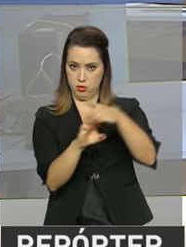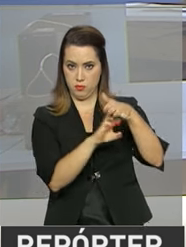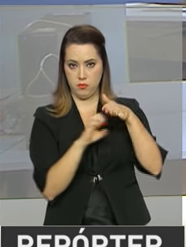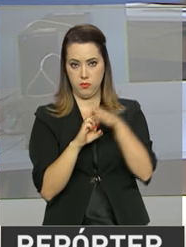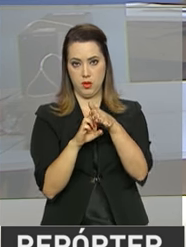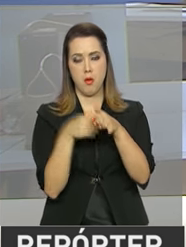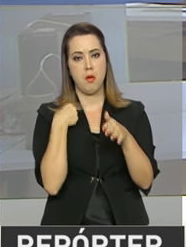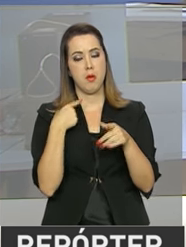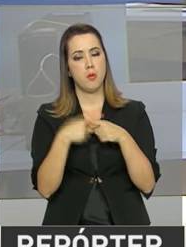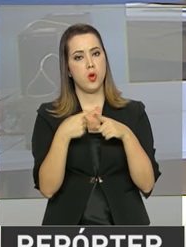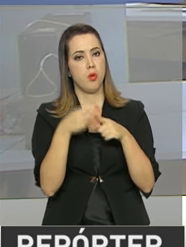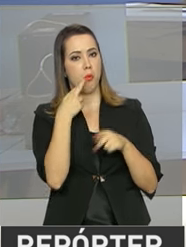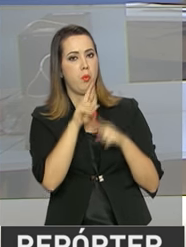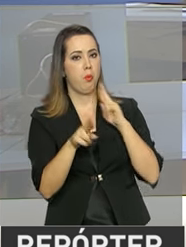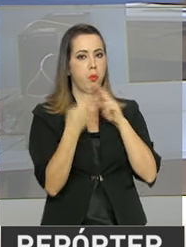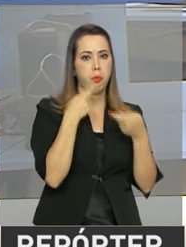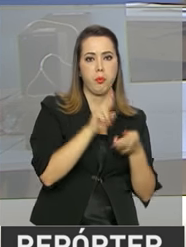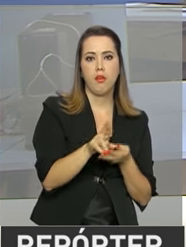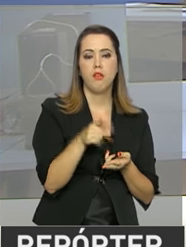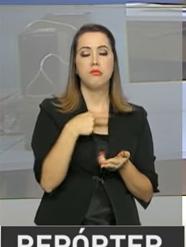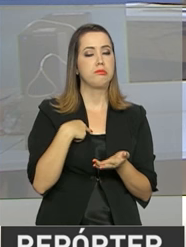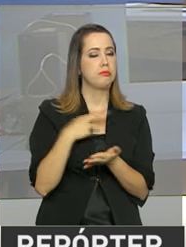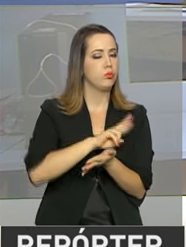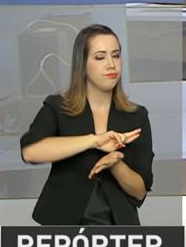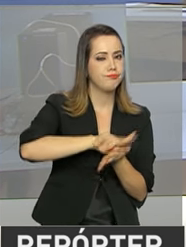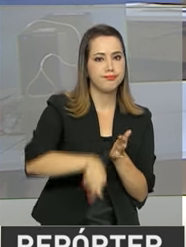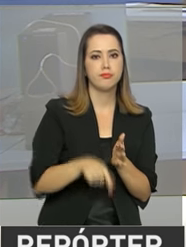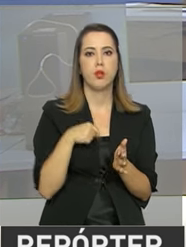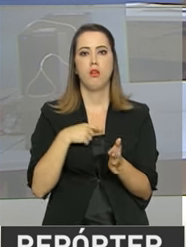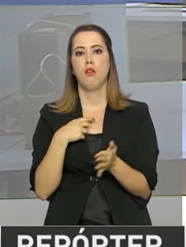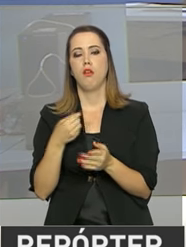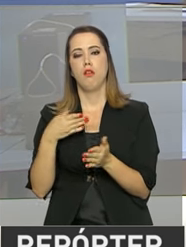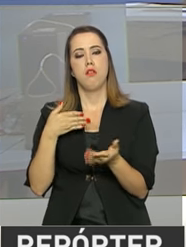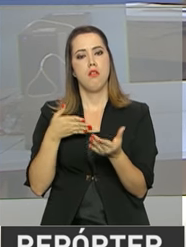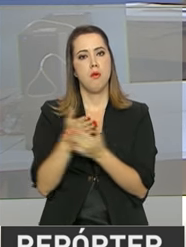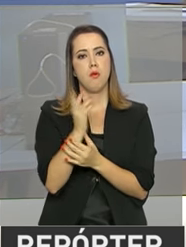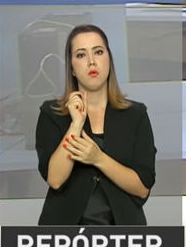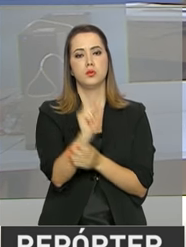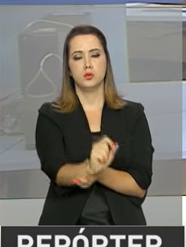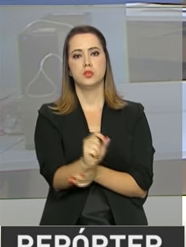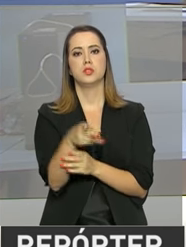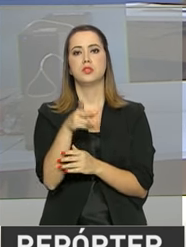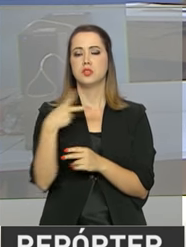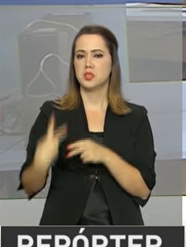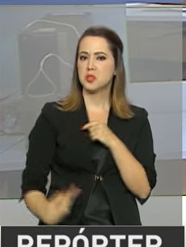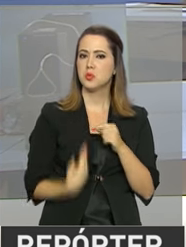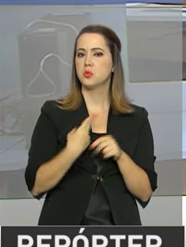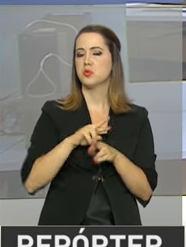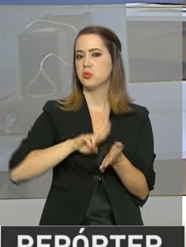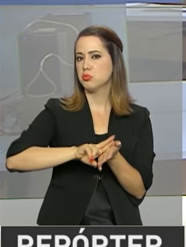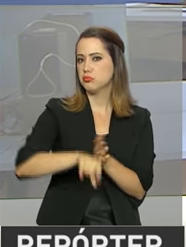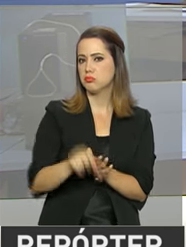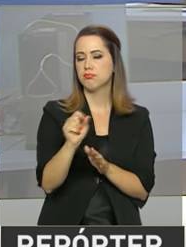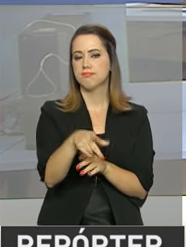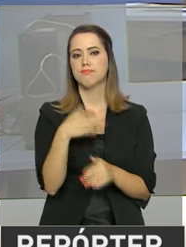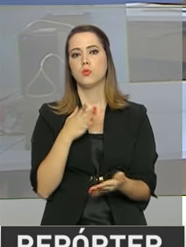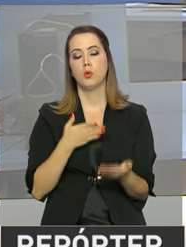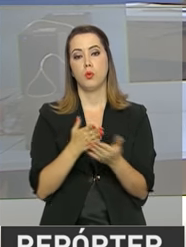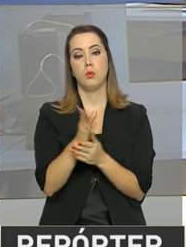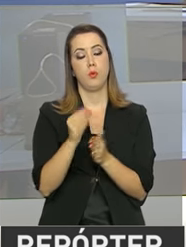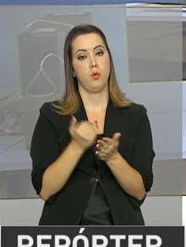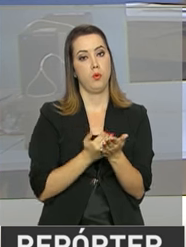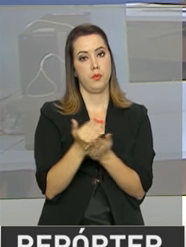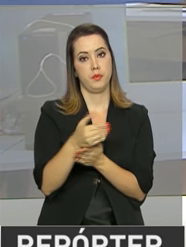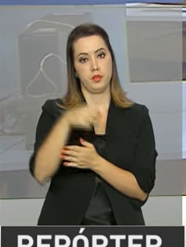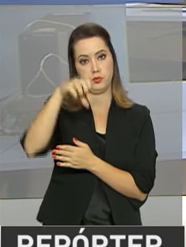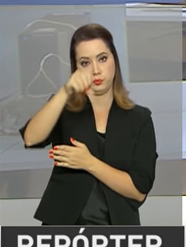receberam reclamações sobre autorização de procedimentos, reembolso e demora no atendimento. A determinação passa a valer a partir do dia 9 de